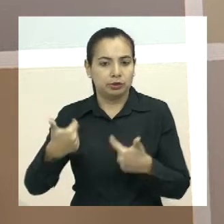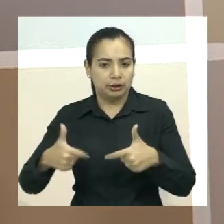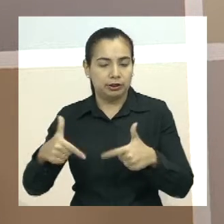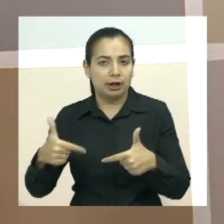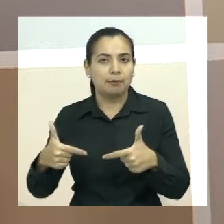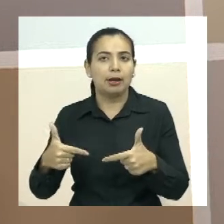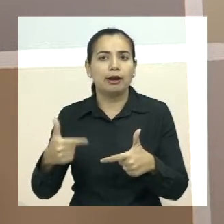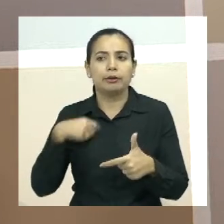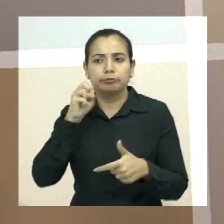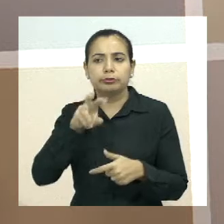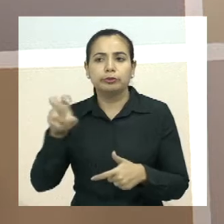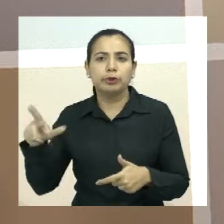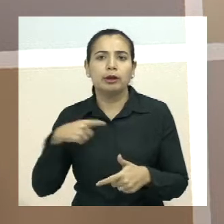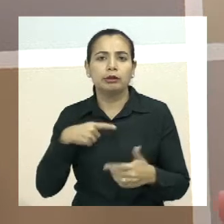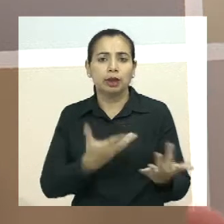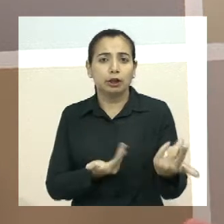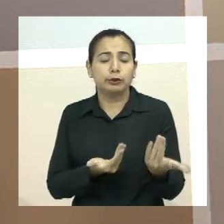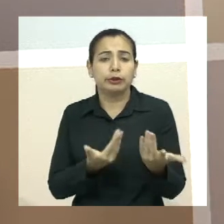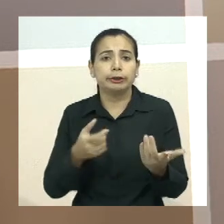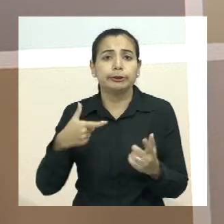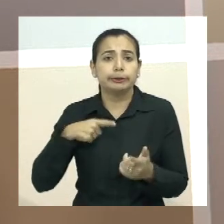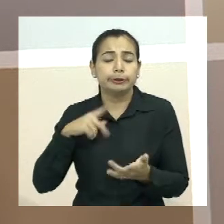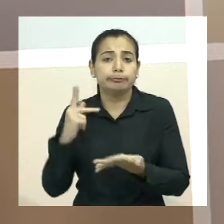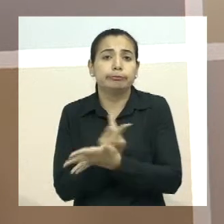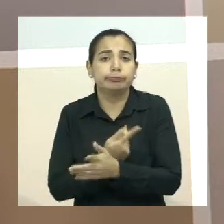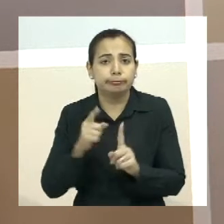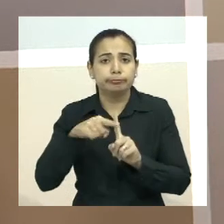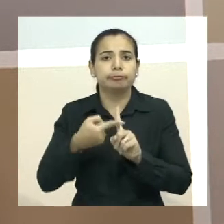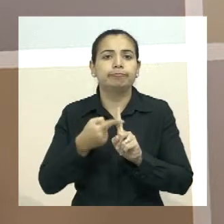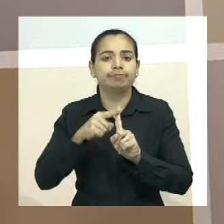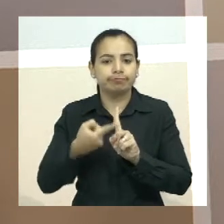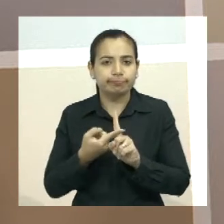na adolescência. São adolescentes que chegam